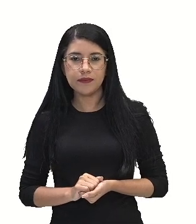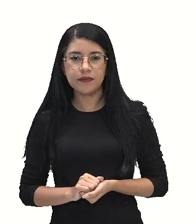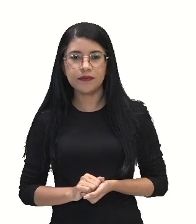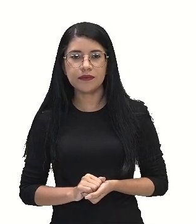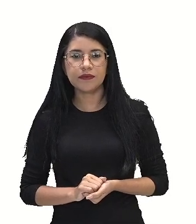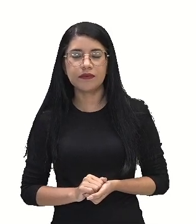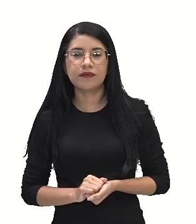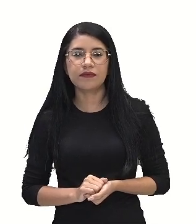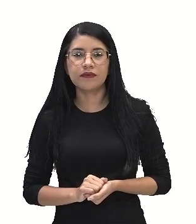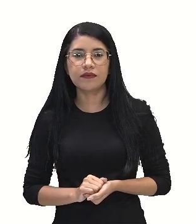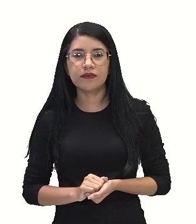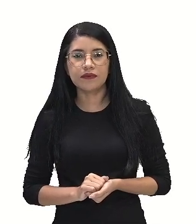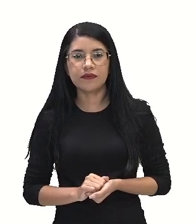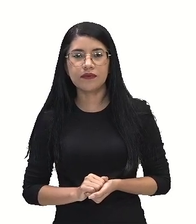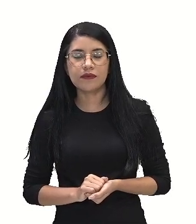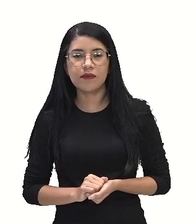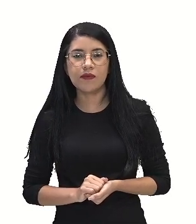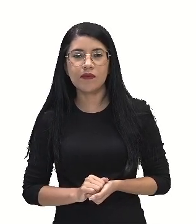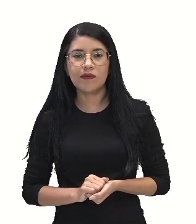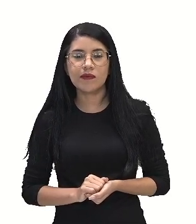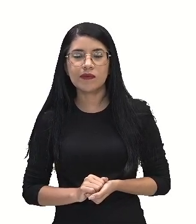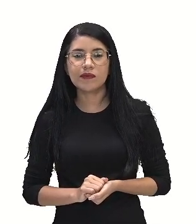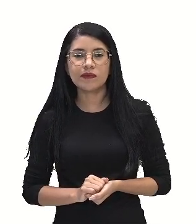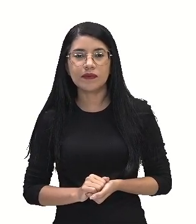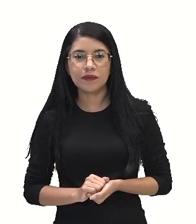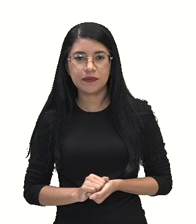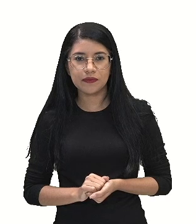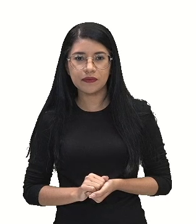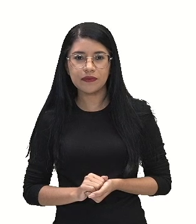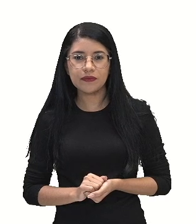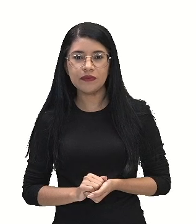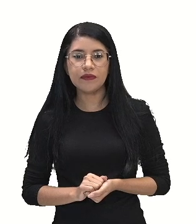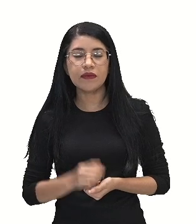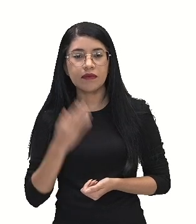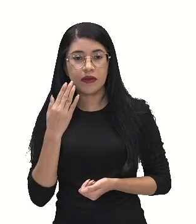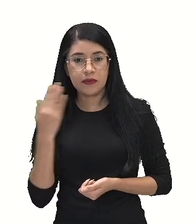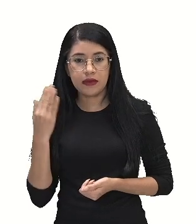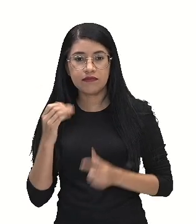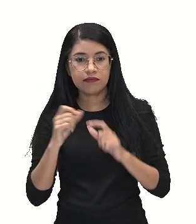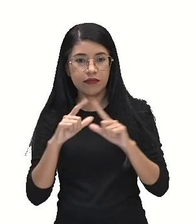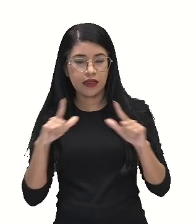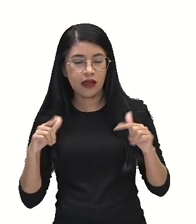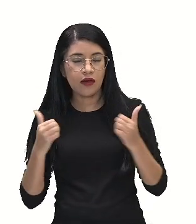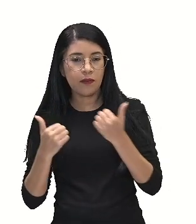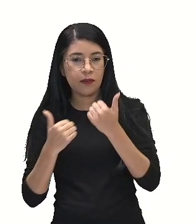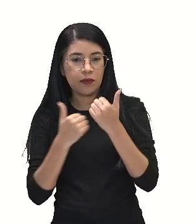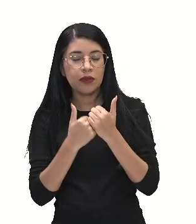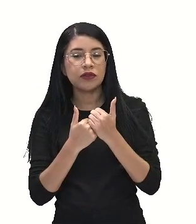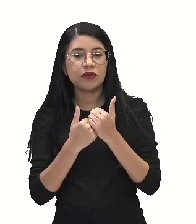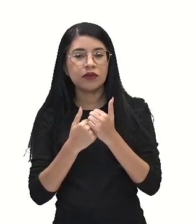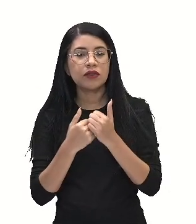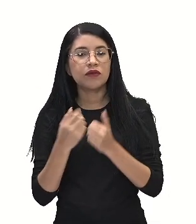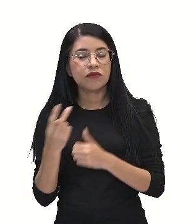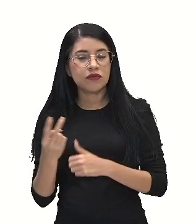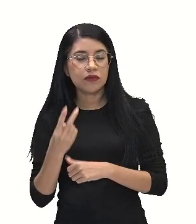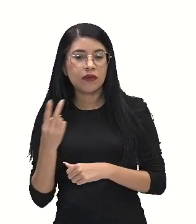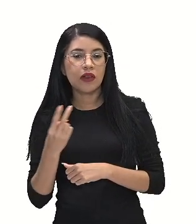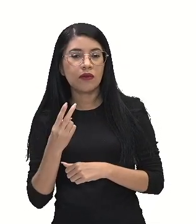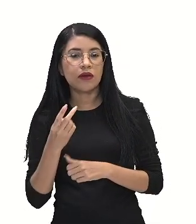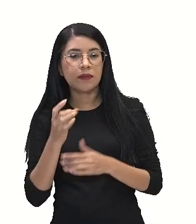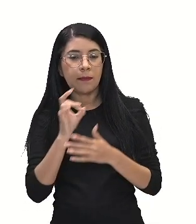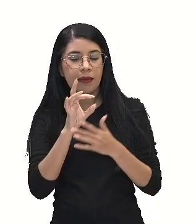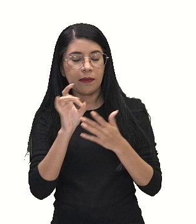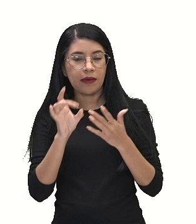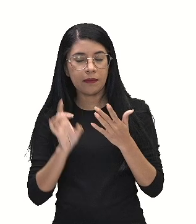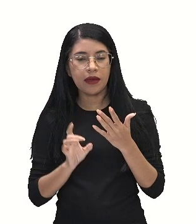graus. Ok? Então, aí estão os valores substituídos, tá? Temos